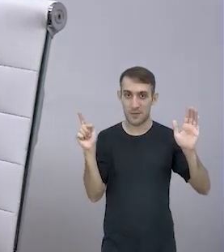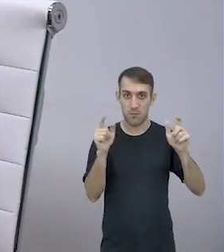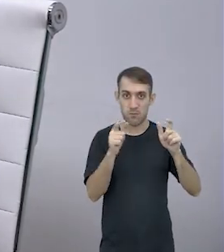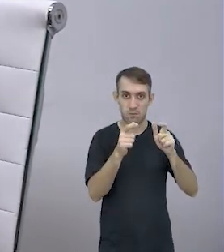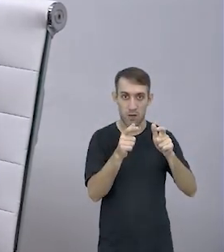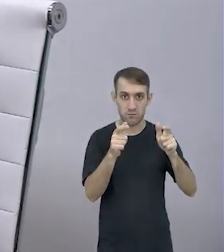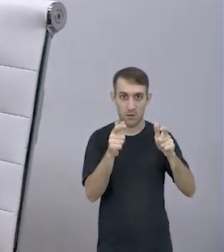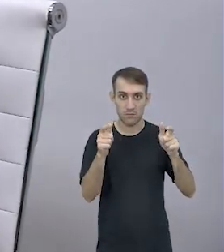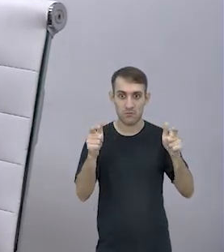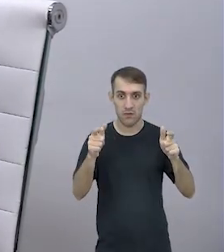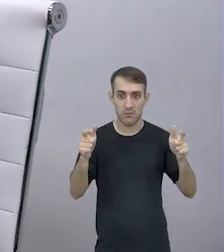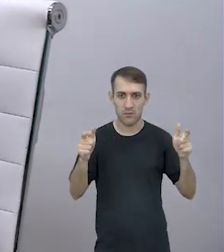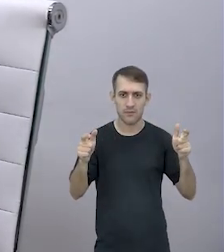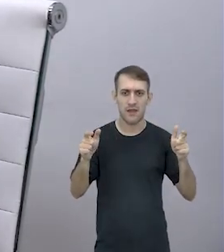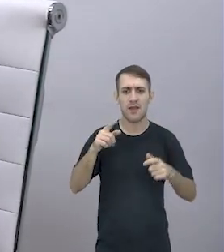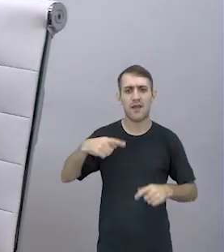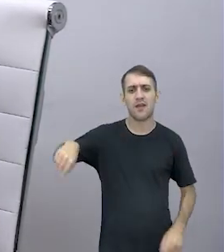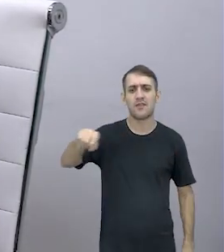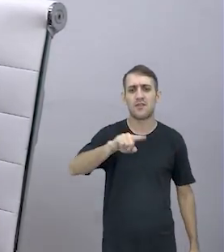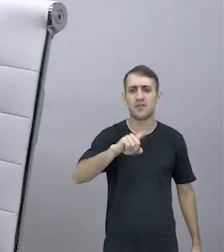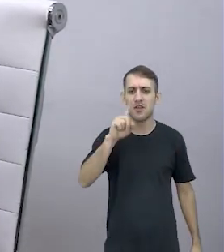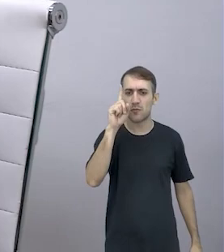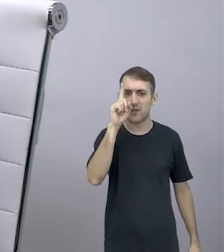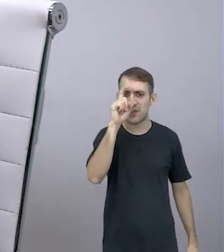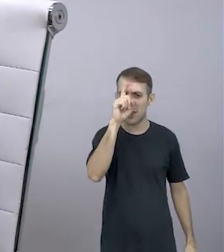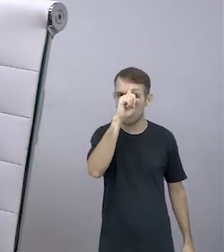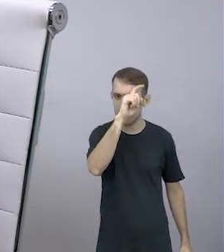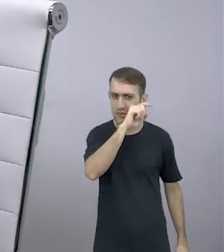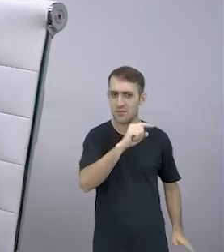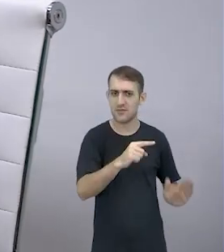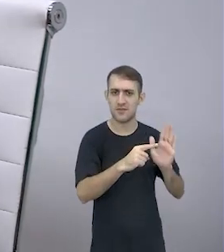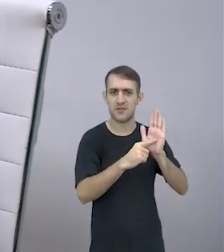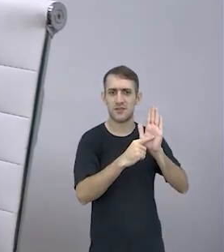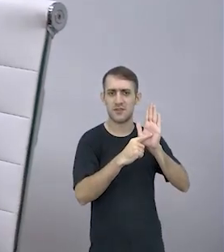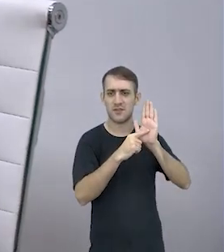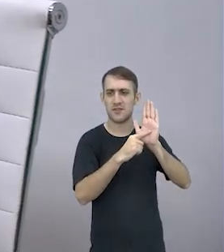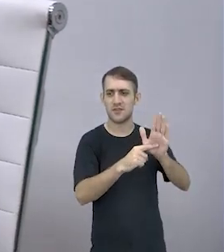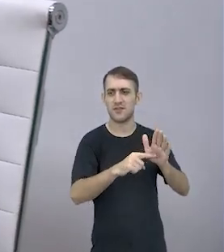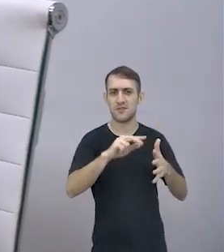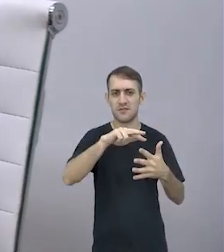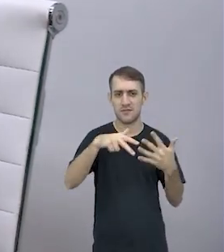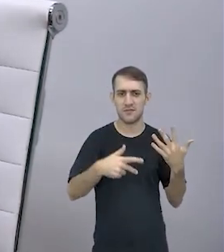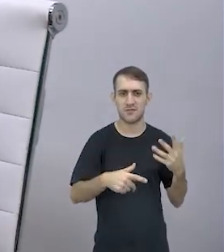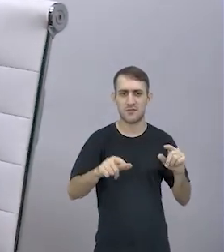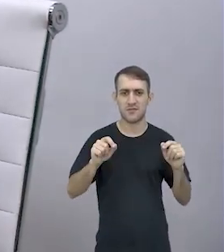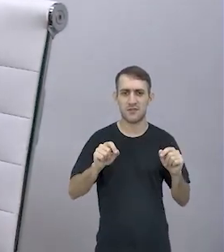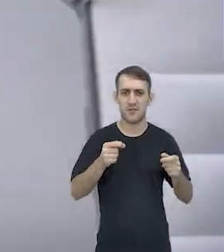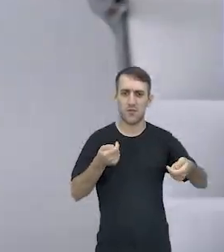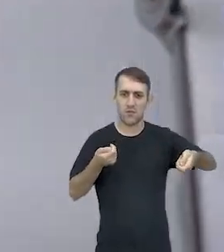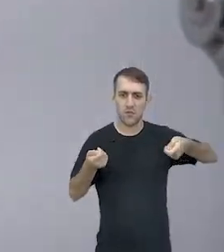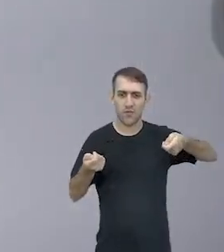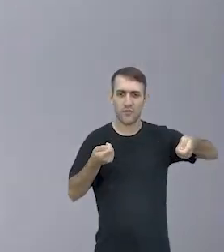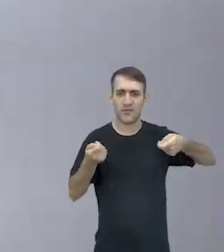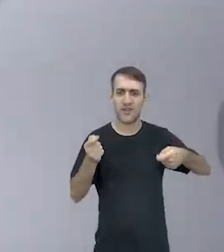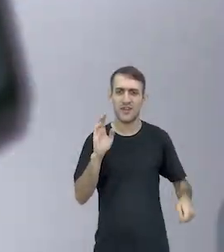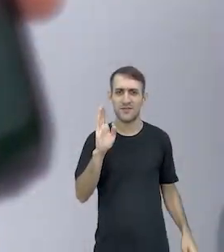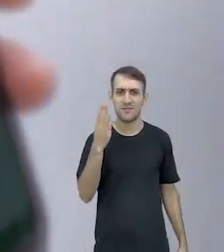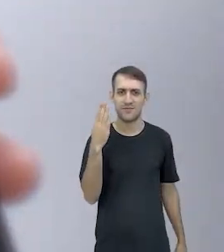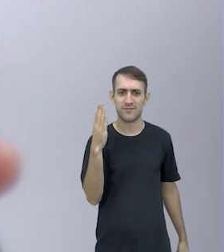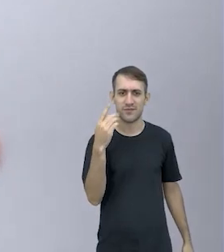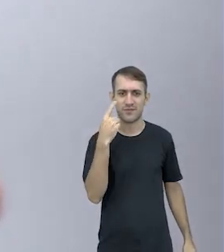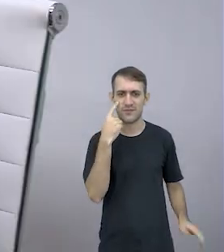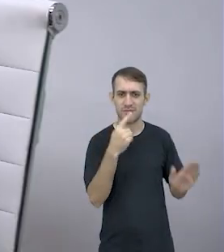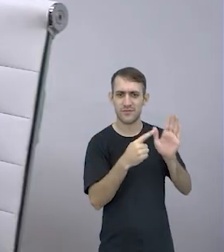aumentando, que eles estão com dificuldade, então aparece muito controle biológico. Não sei se dá para